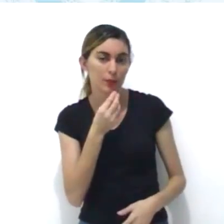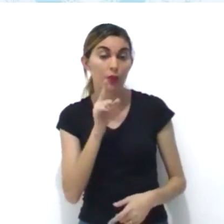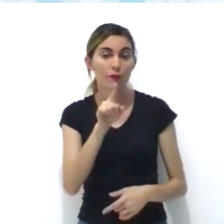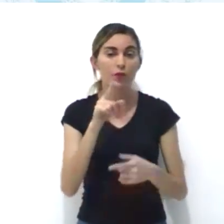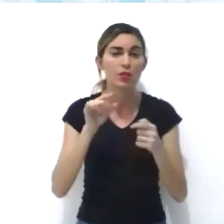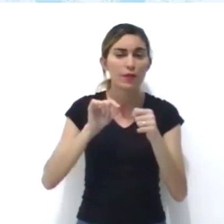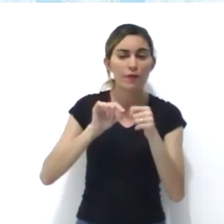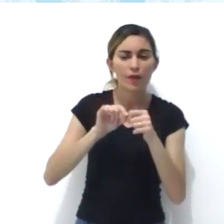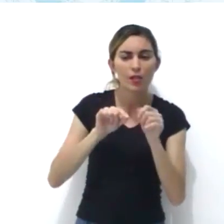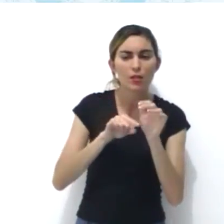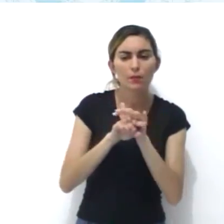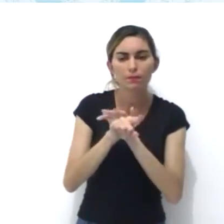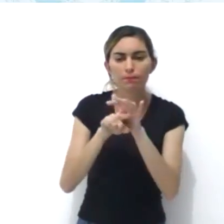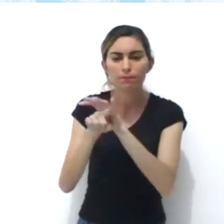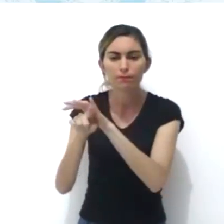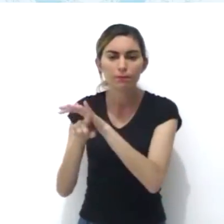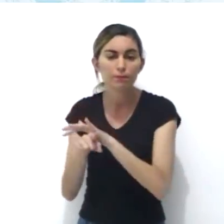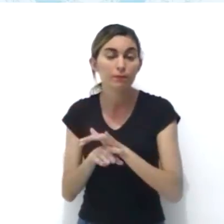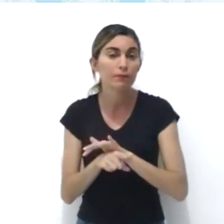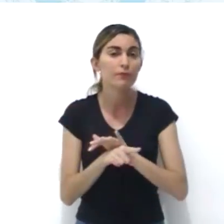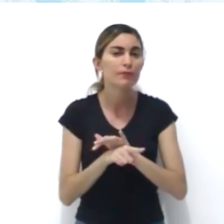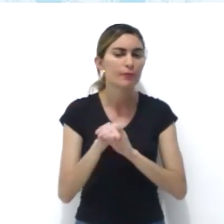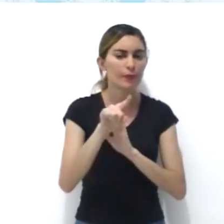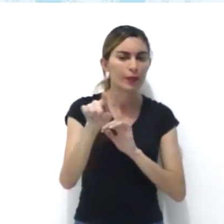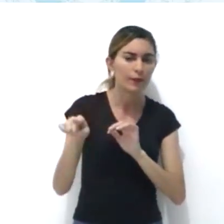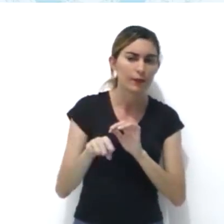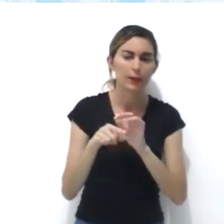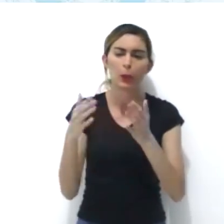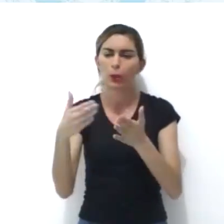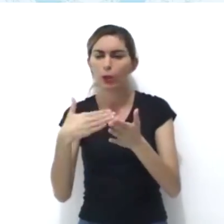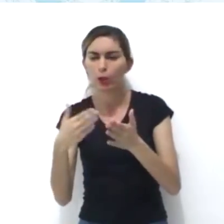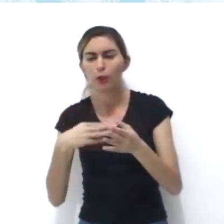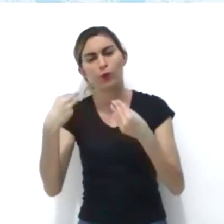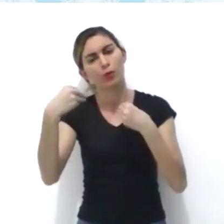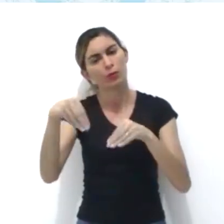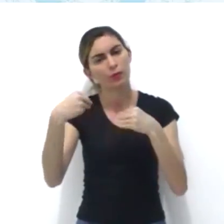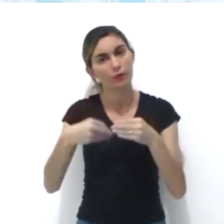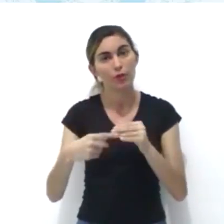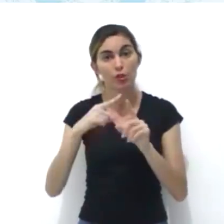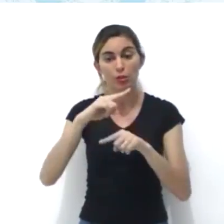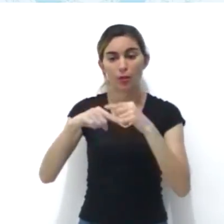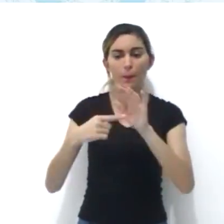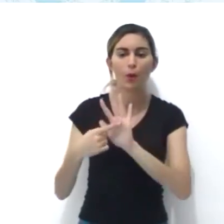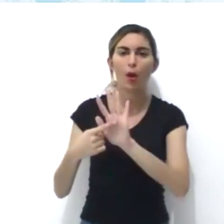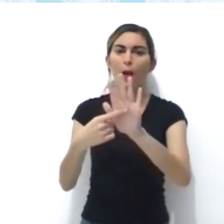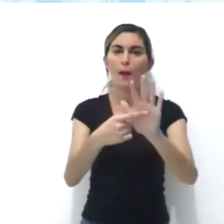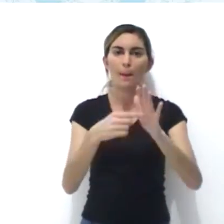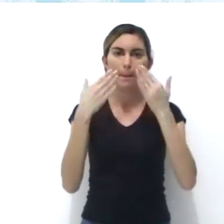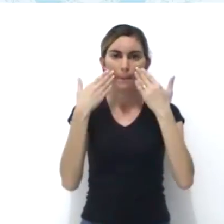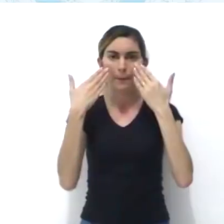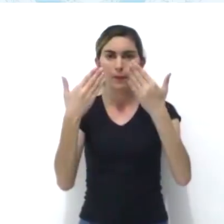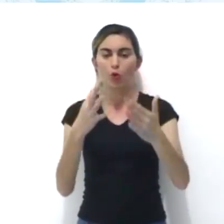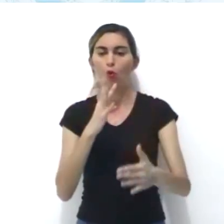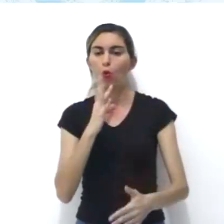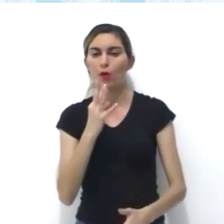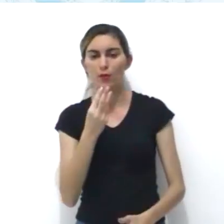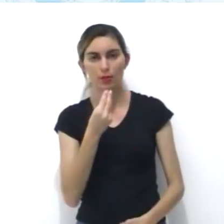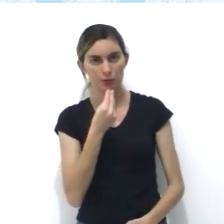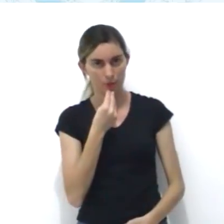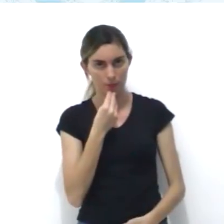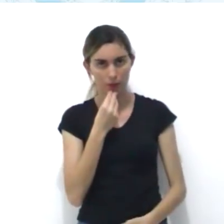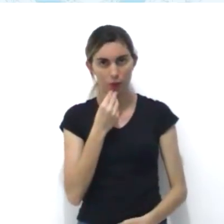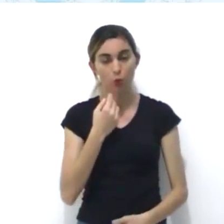conhecimento é aquela feira que você vai fazer uma pesquisa ali em livros, revistas, e você vai apresentar aquele conhecimento